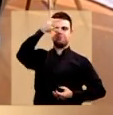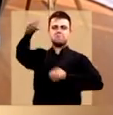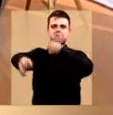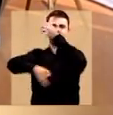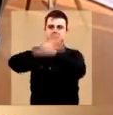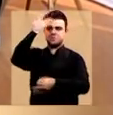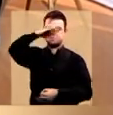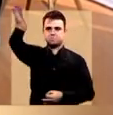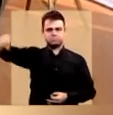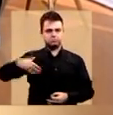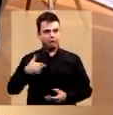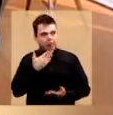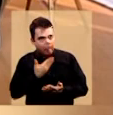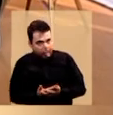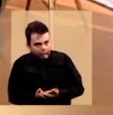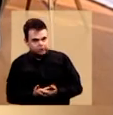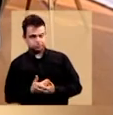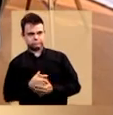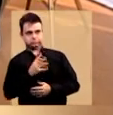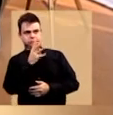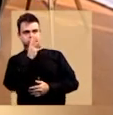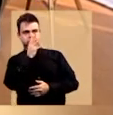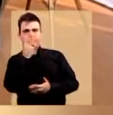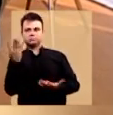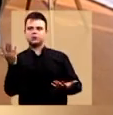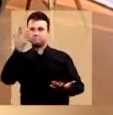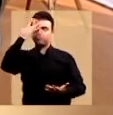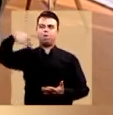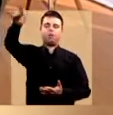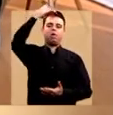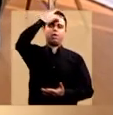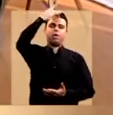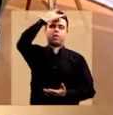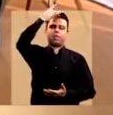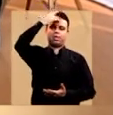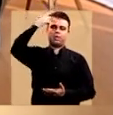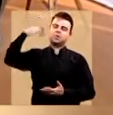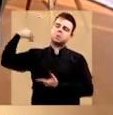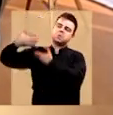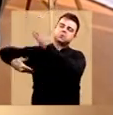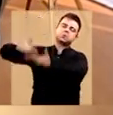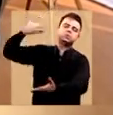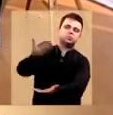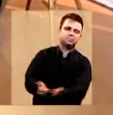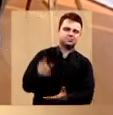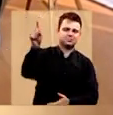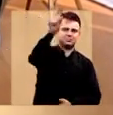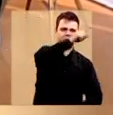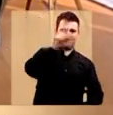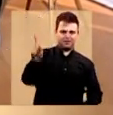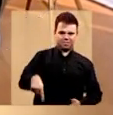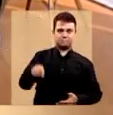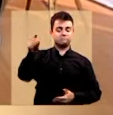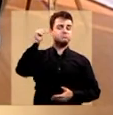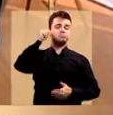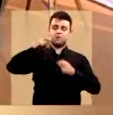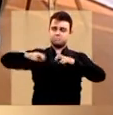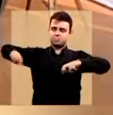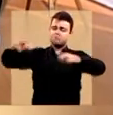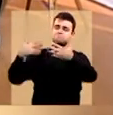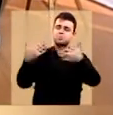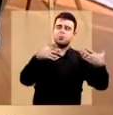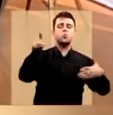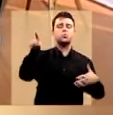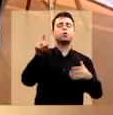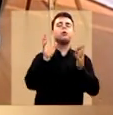Por quê? É o imaginário, é a maneira como foi sendo construído. Então, um conceito que elas cunharam é a interseccionalidade.